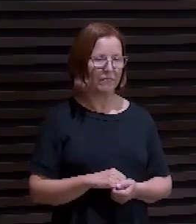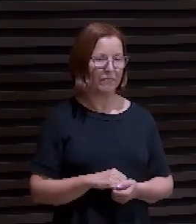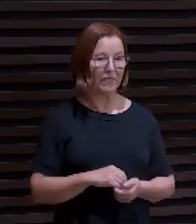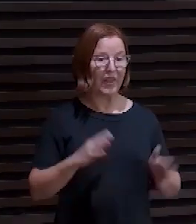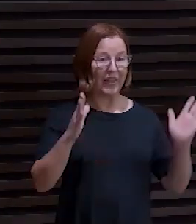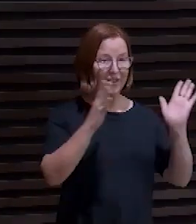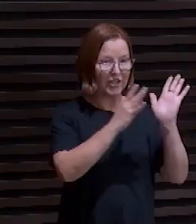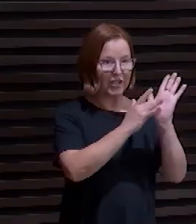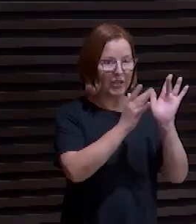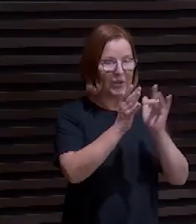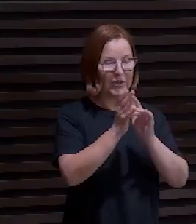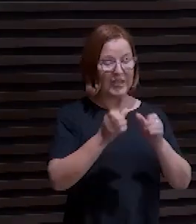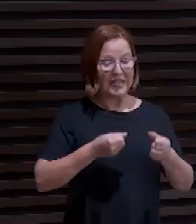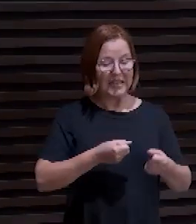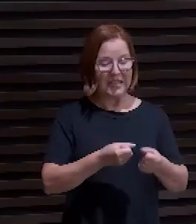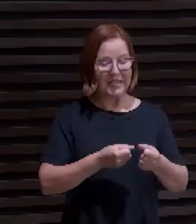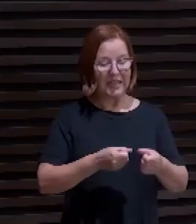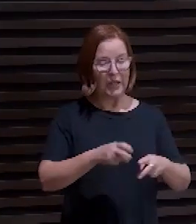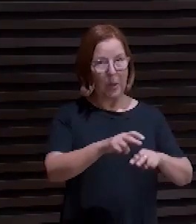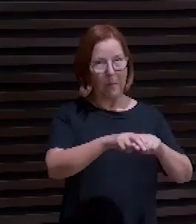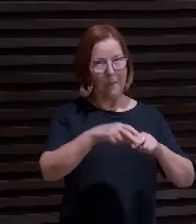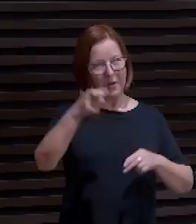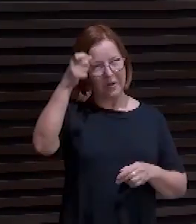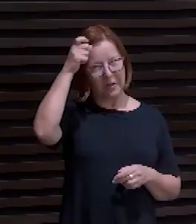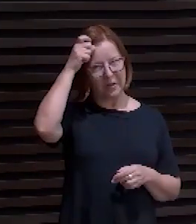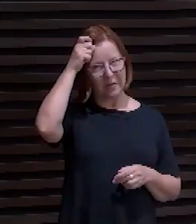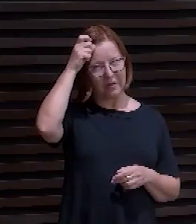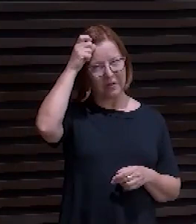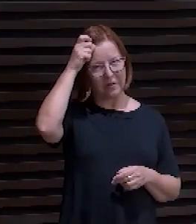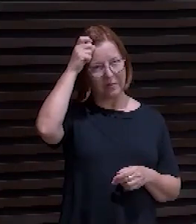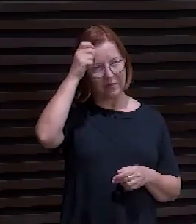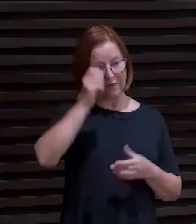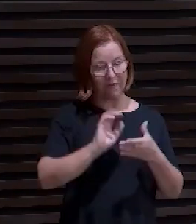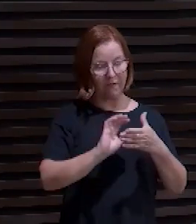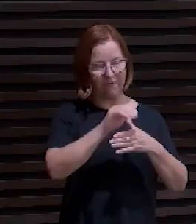Jesus foi tentado por Satanás de modo externo.